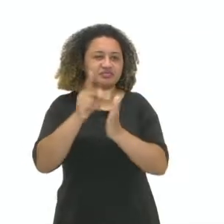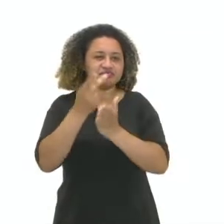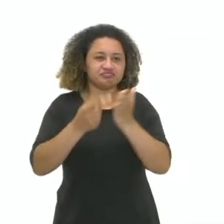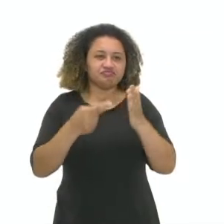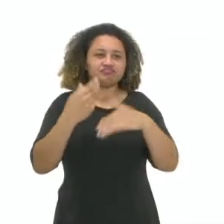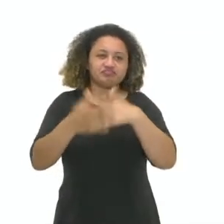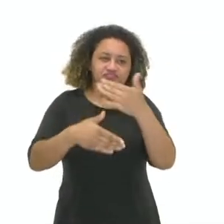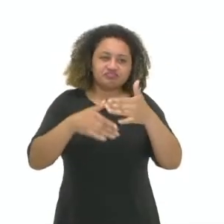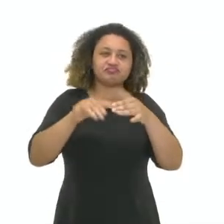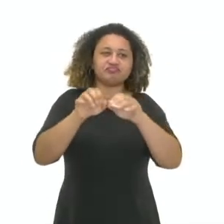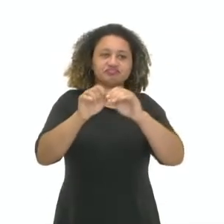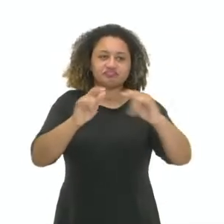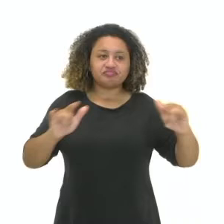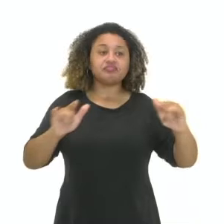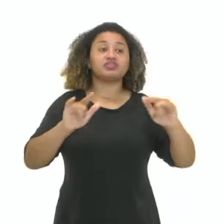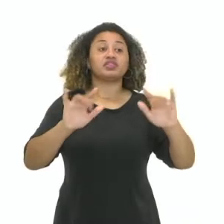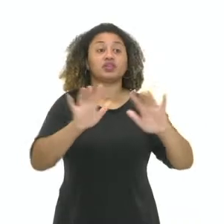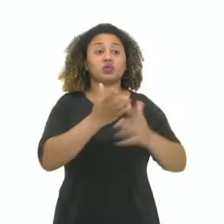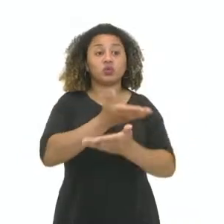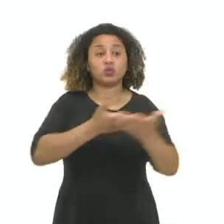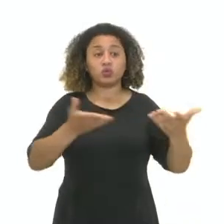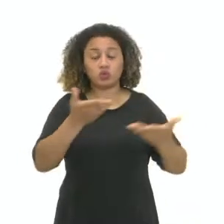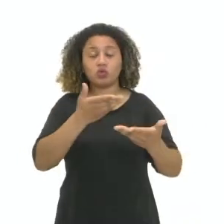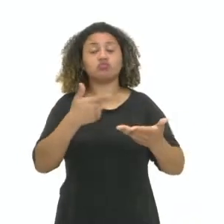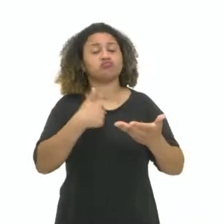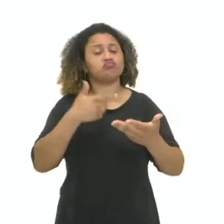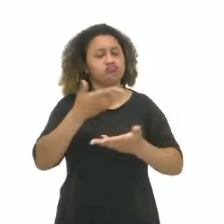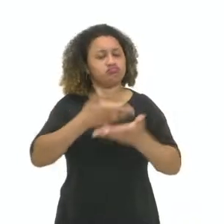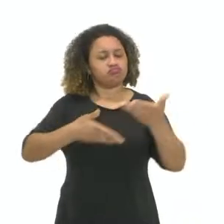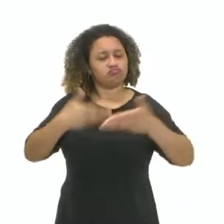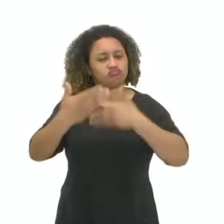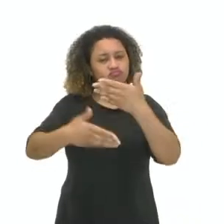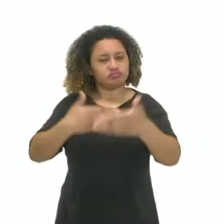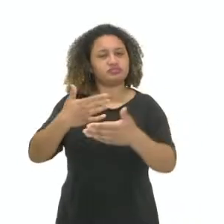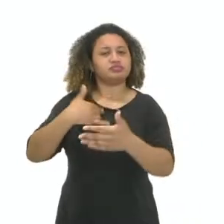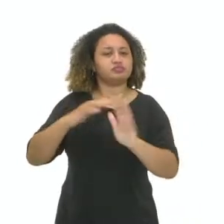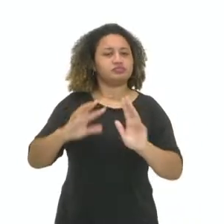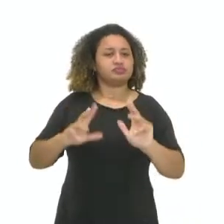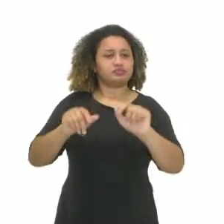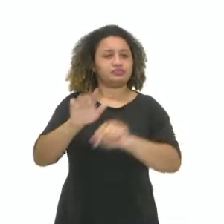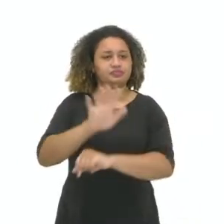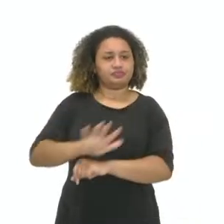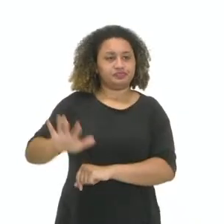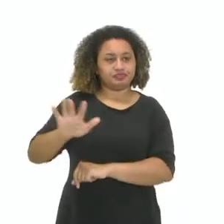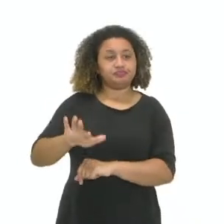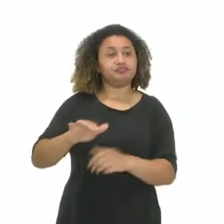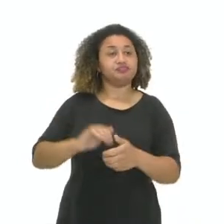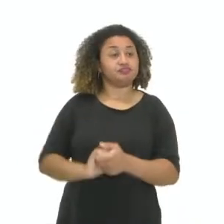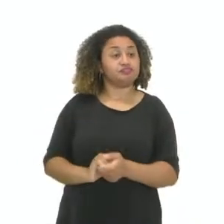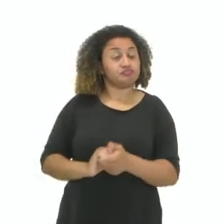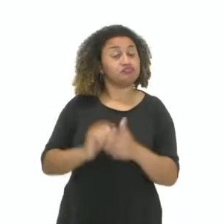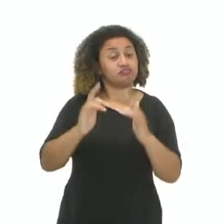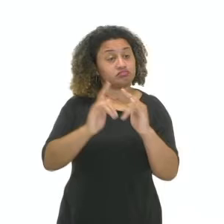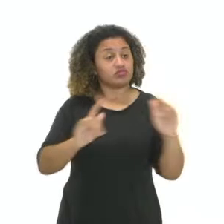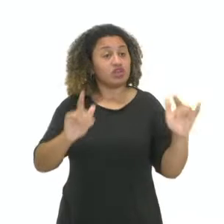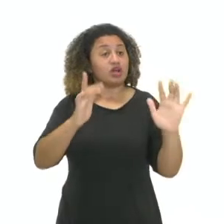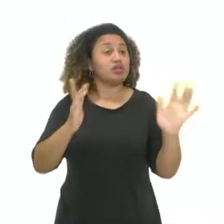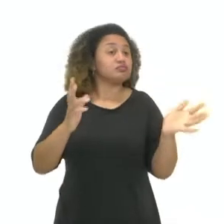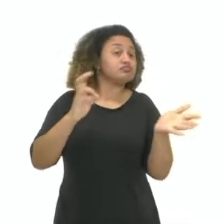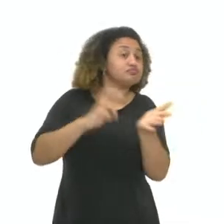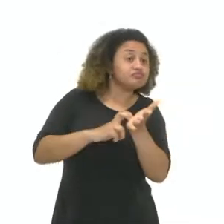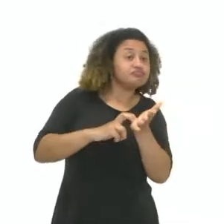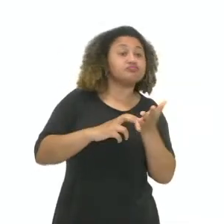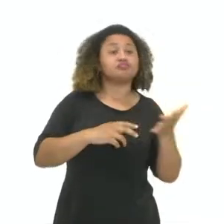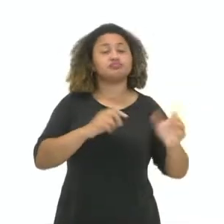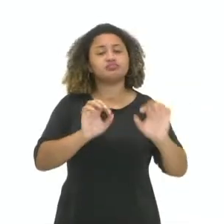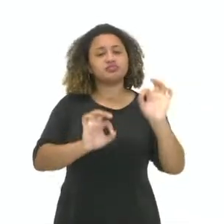erguendo tenda, onde entrem todos se entretendendo para todos, no todo, amanhã, que plana livre